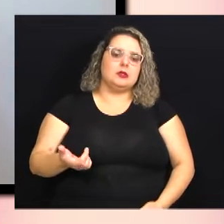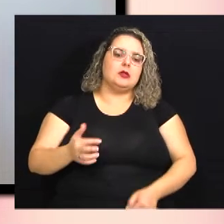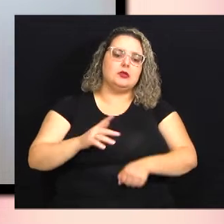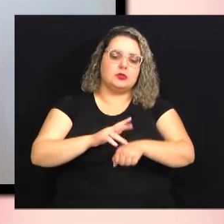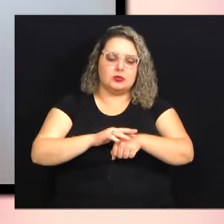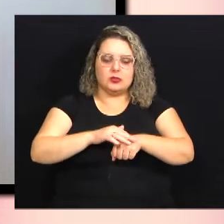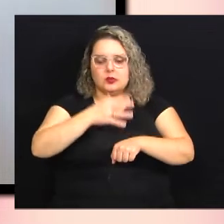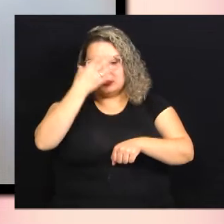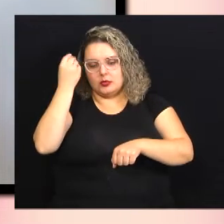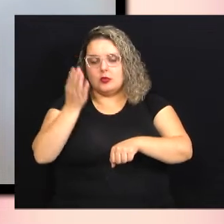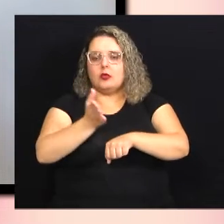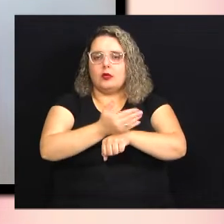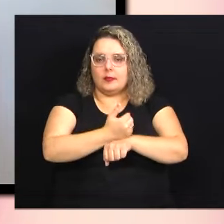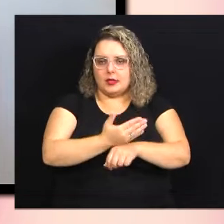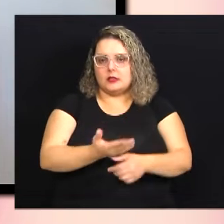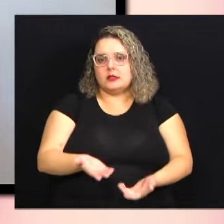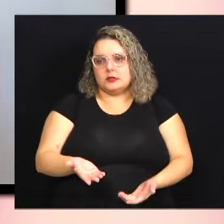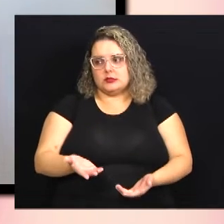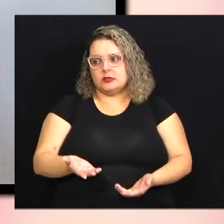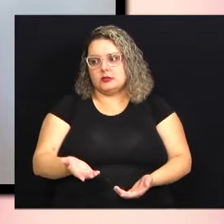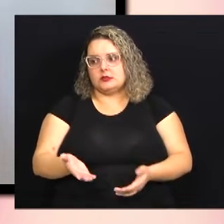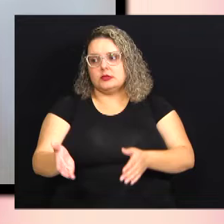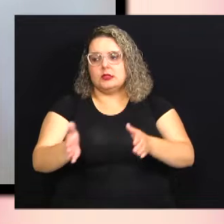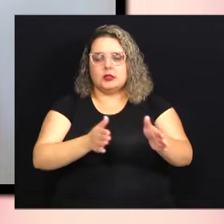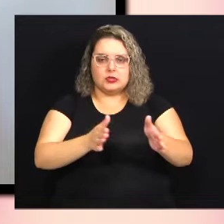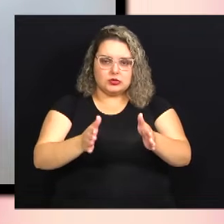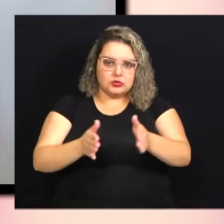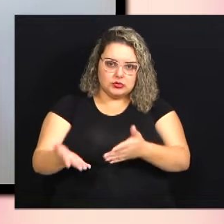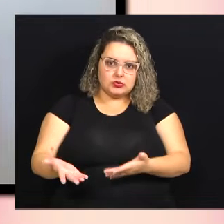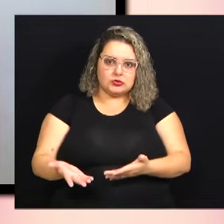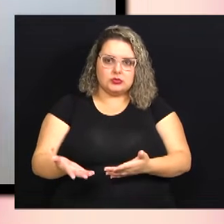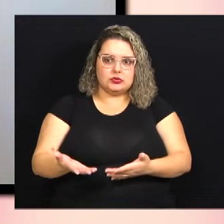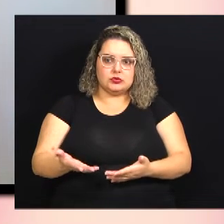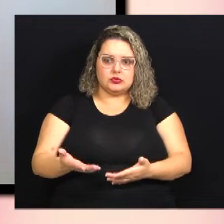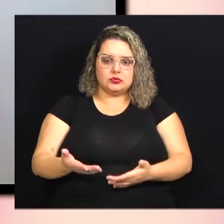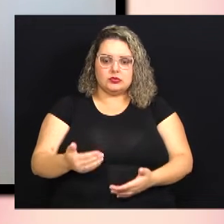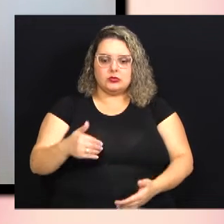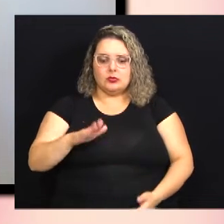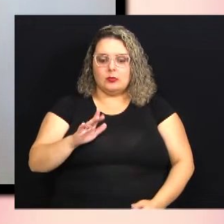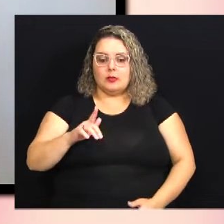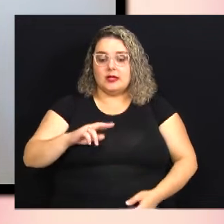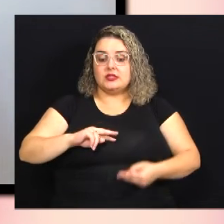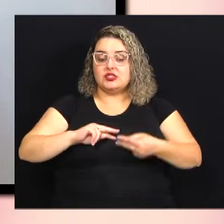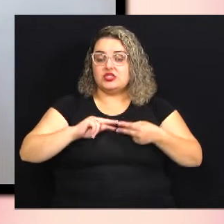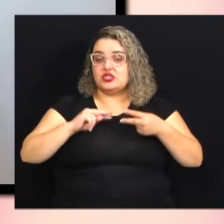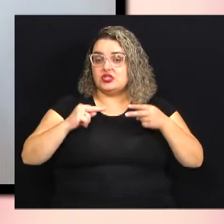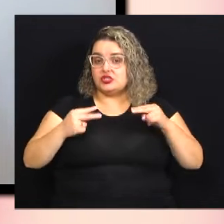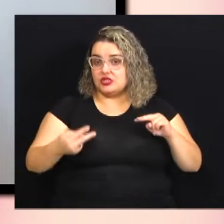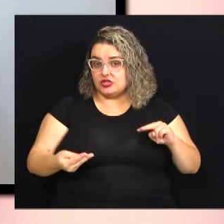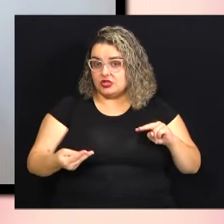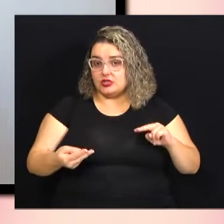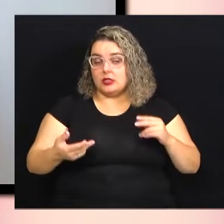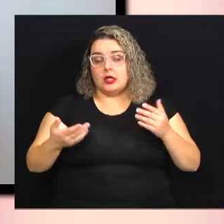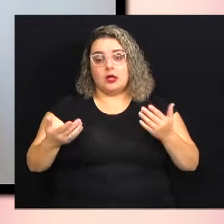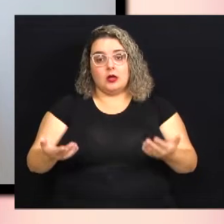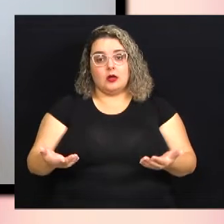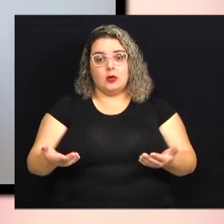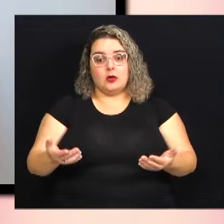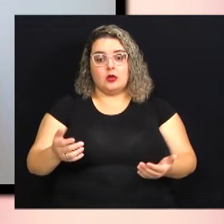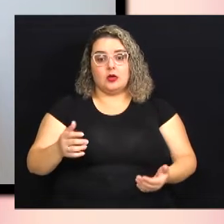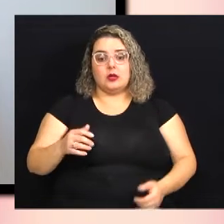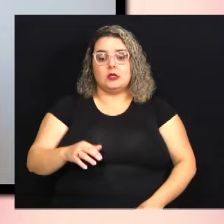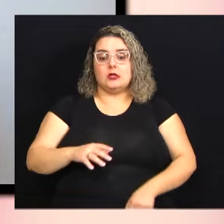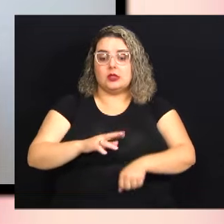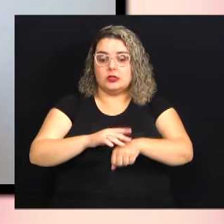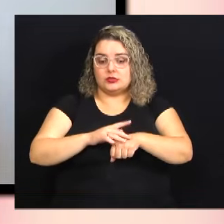começam precocemente, que são os quadros mais genéticos, né? Agora, o Alzheimer da